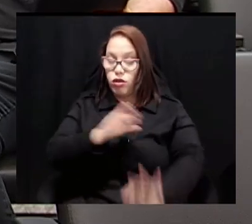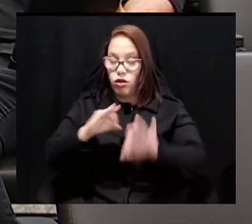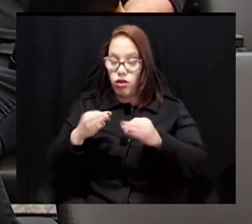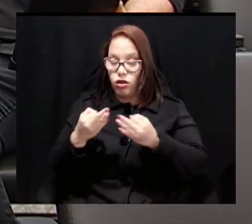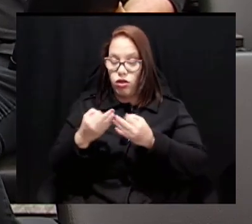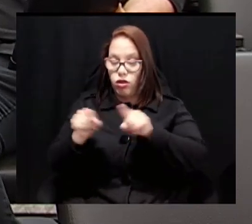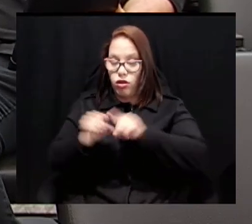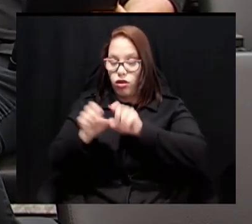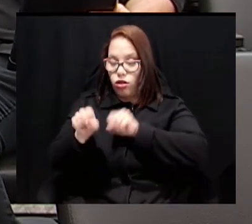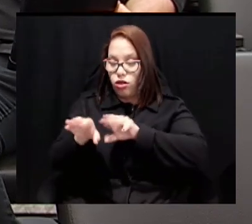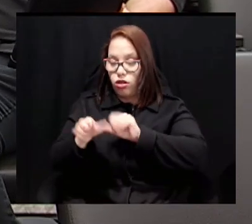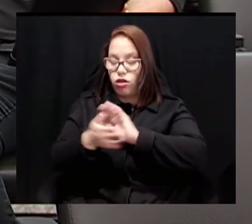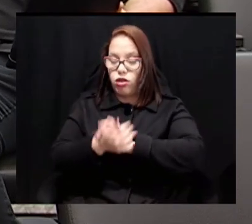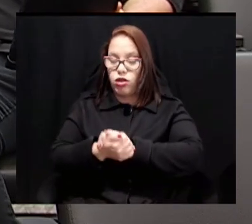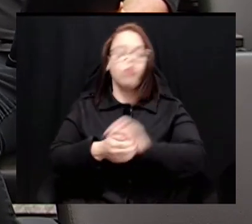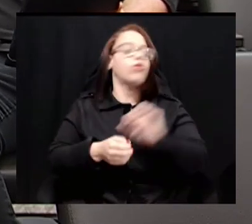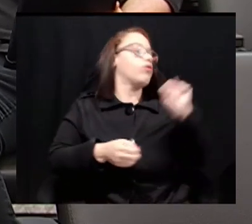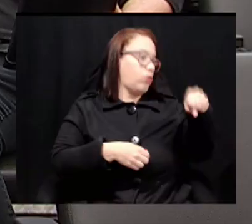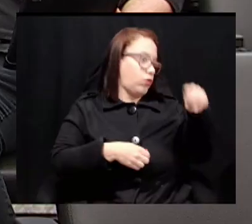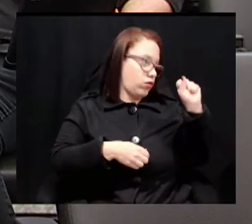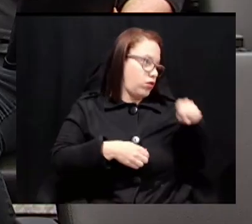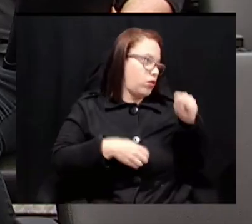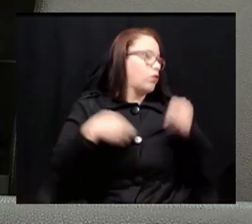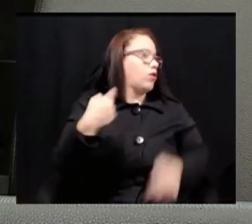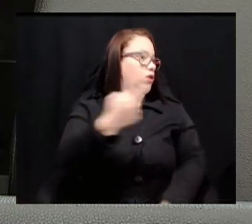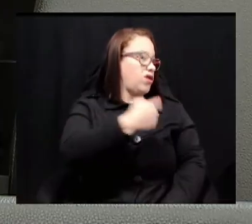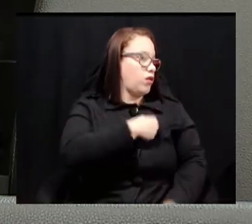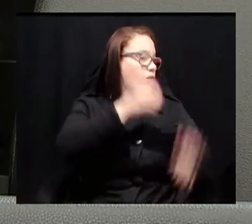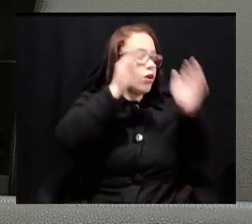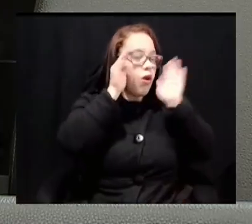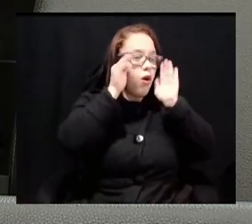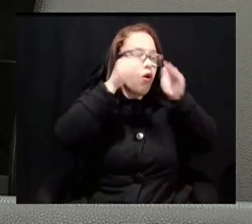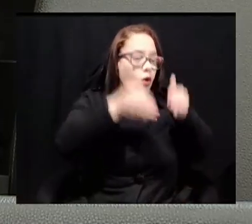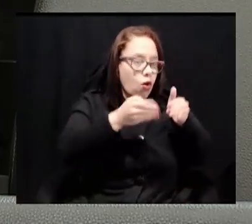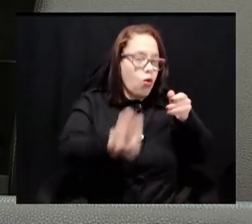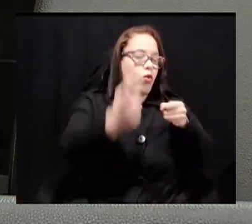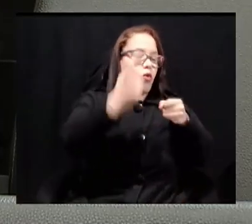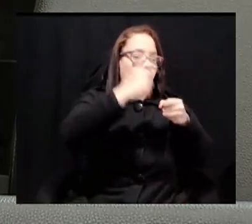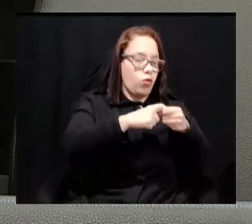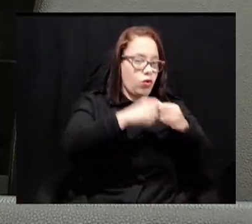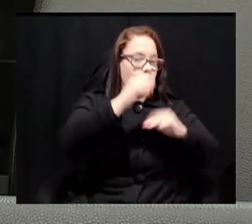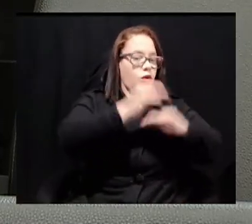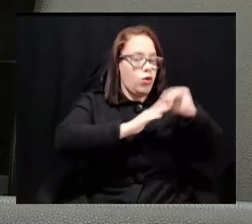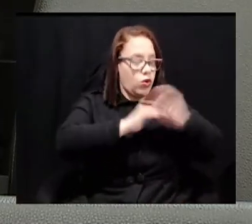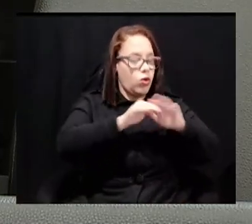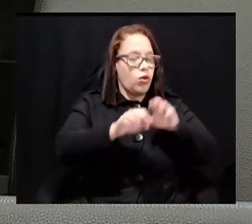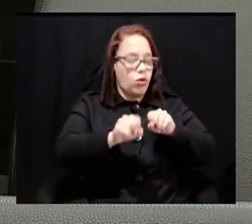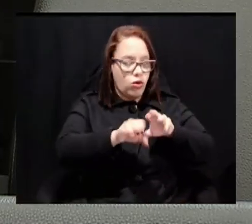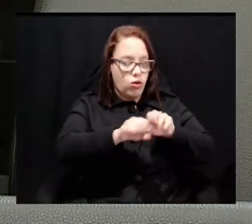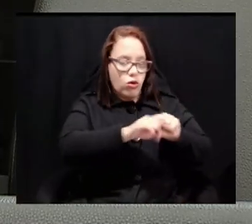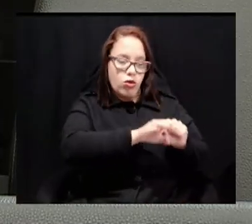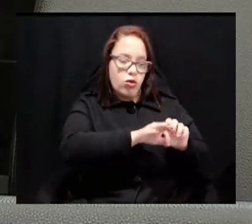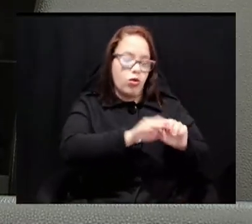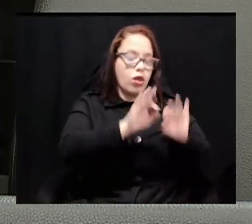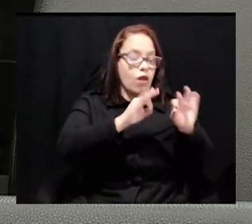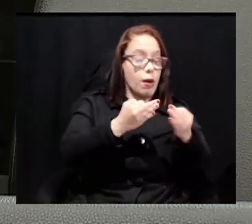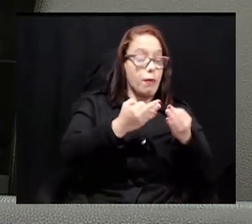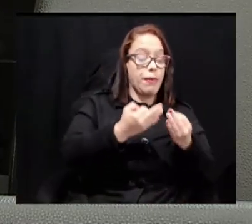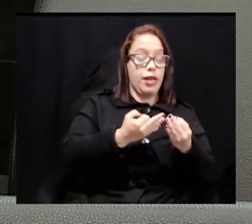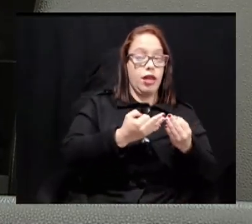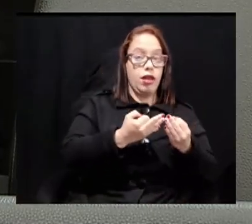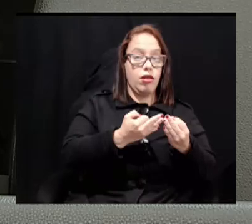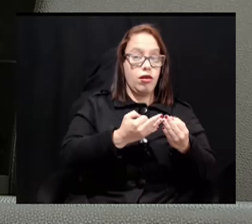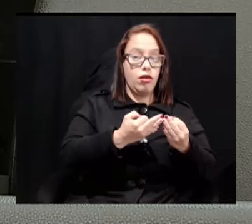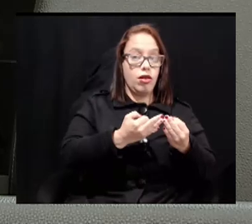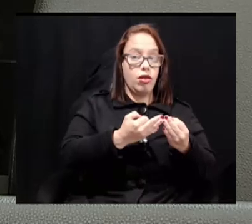educação, Exatamente, nós temos um foco muito voltado para essa área, tanto da educação, quanto da família, quanto da vida.